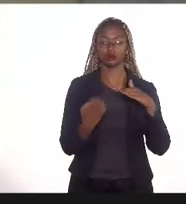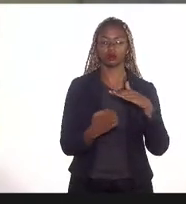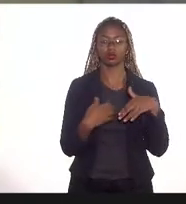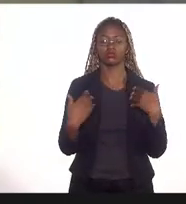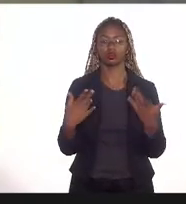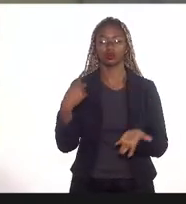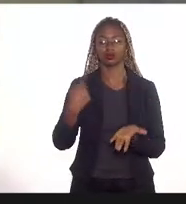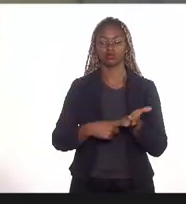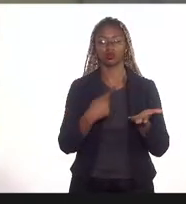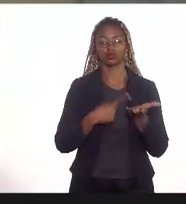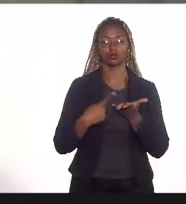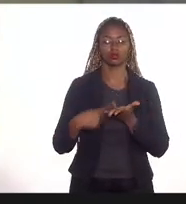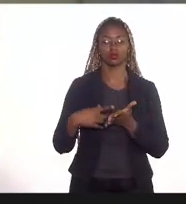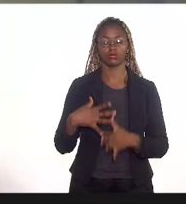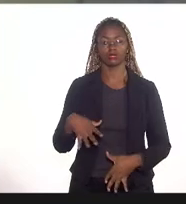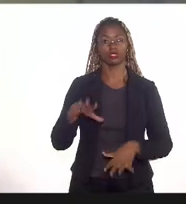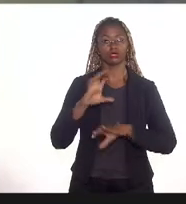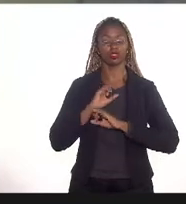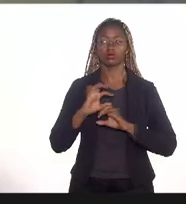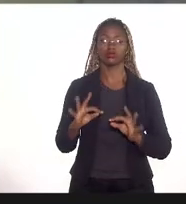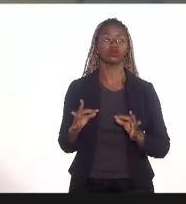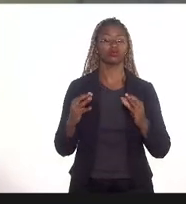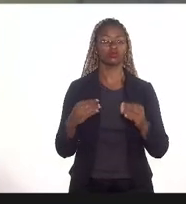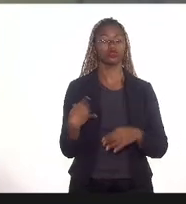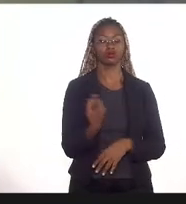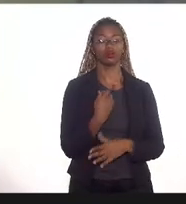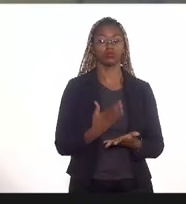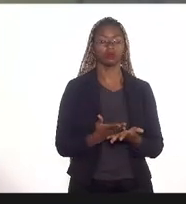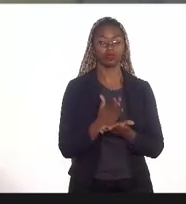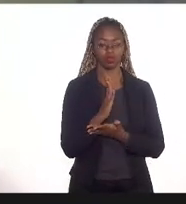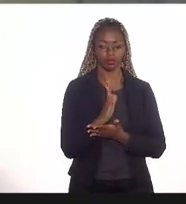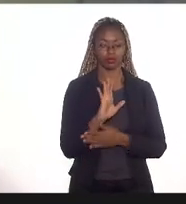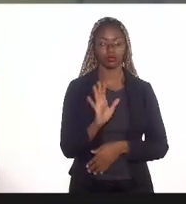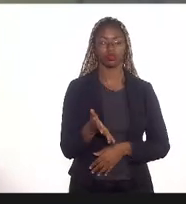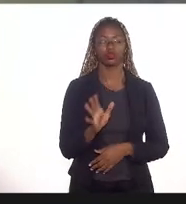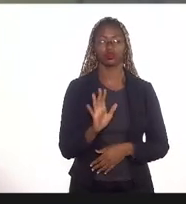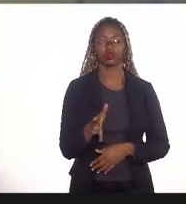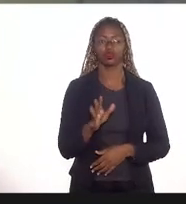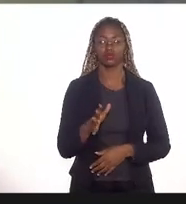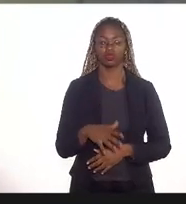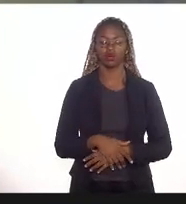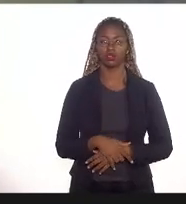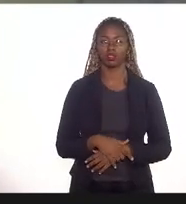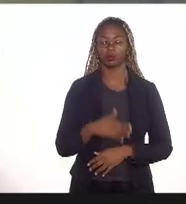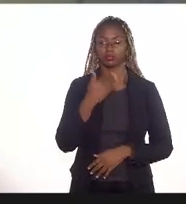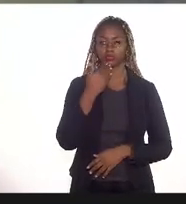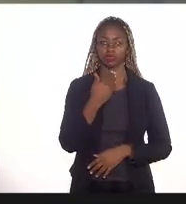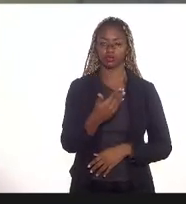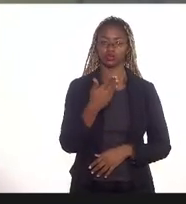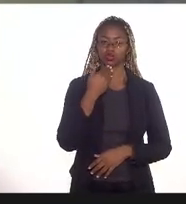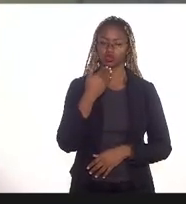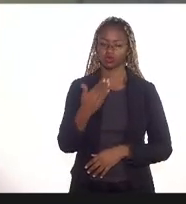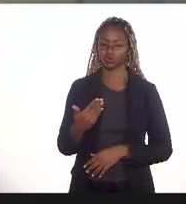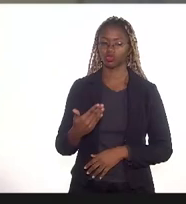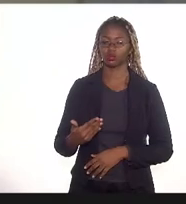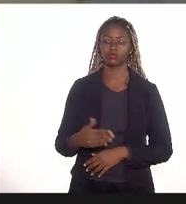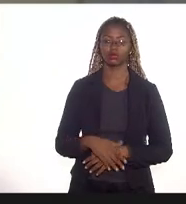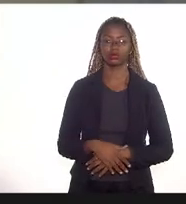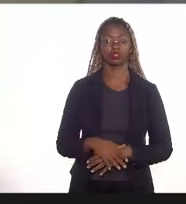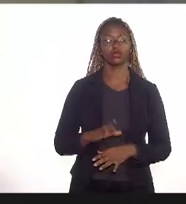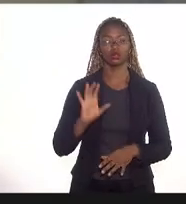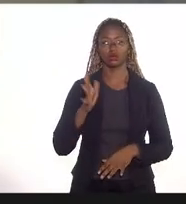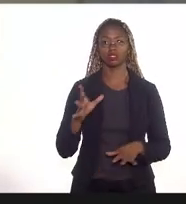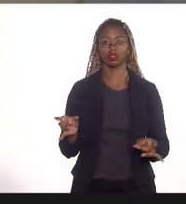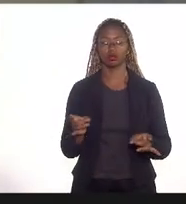os compromissos assumidos, isso tudo a gente já aprovou na comissão, solicitou e está sendo